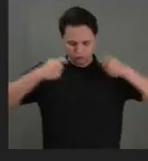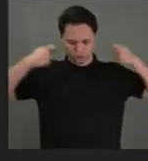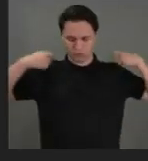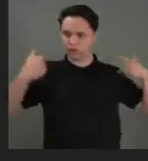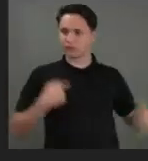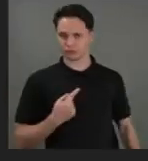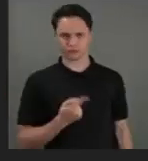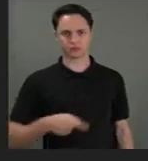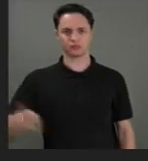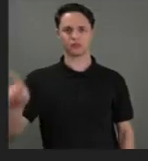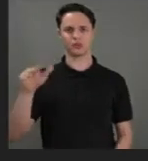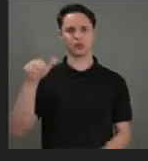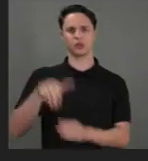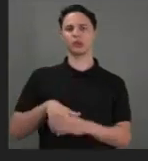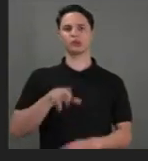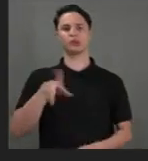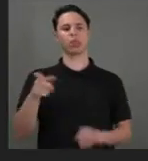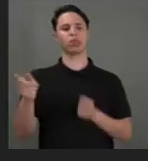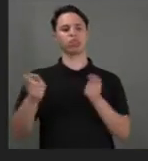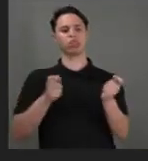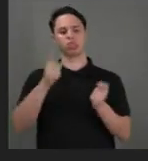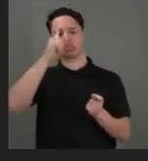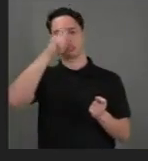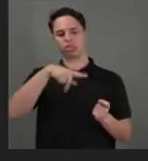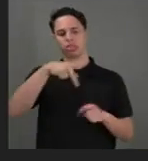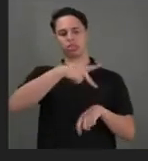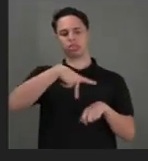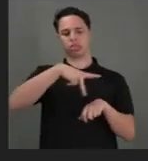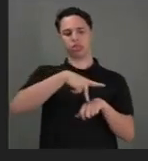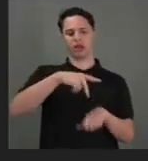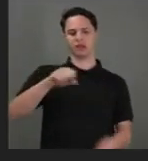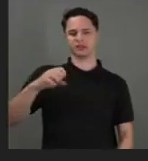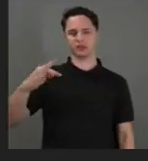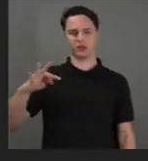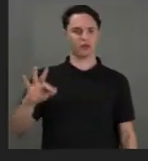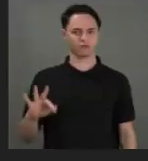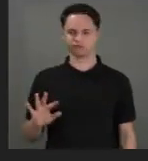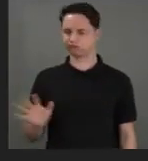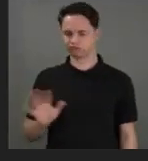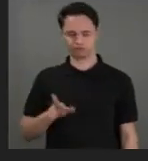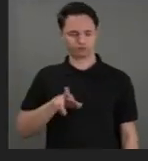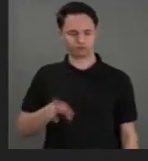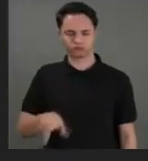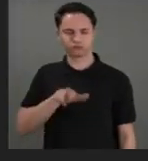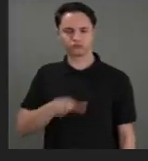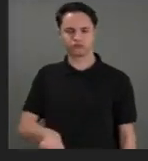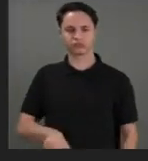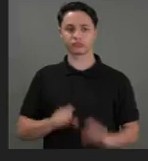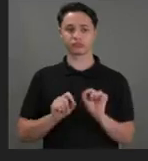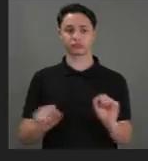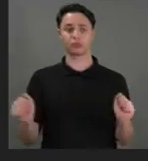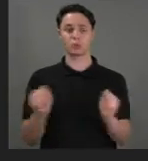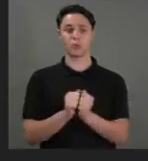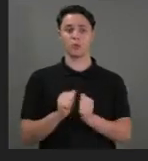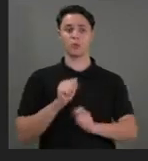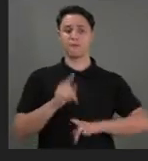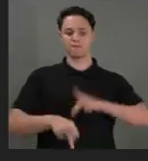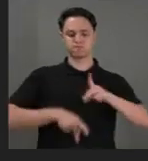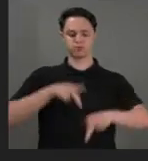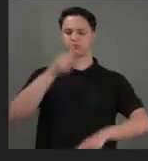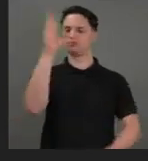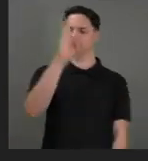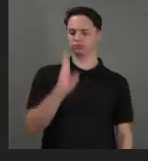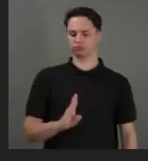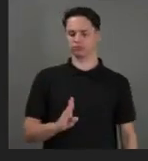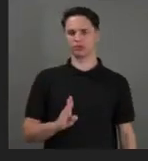eleição, e não ficar comandando o país a partir do STF, com o povo brasileiro